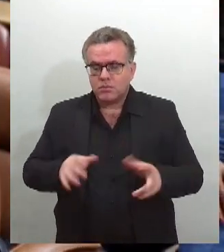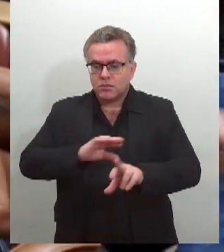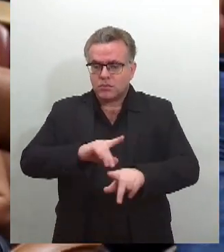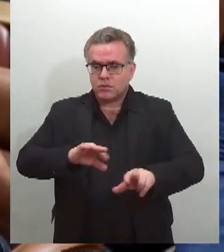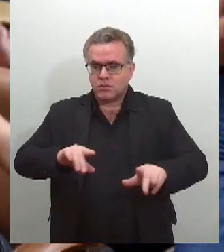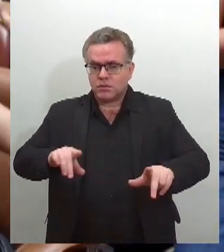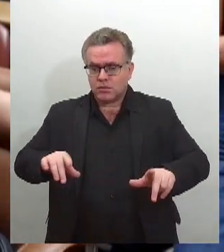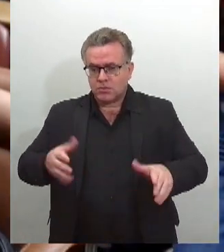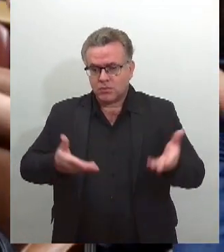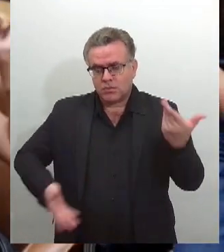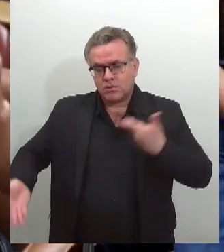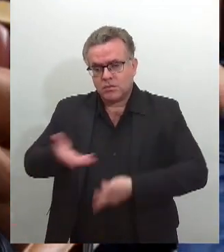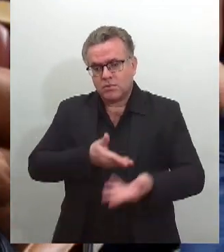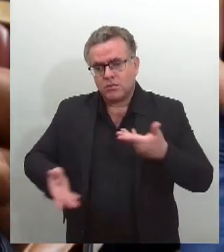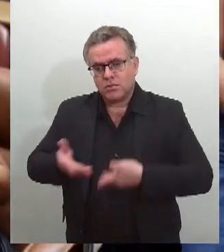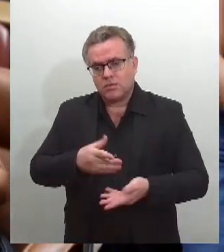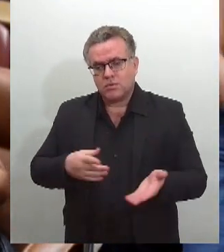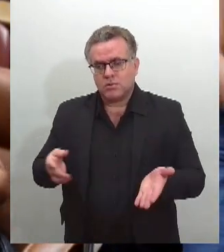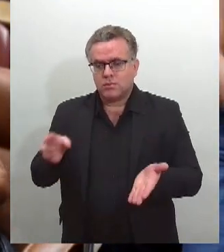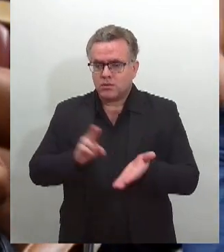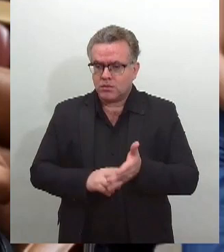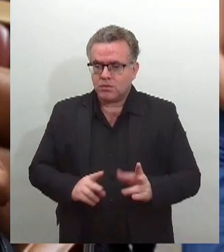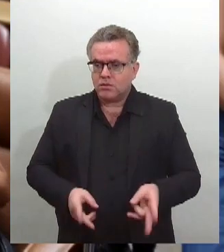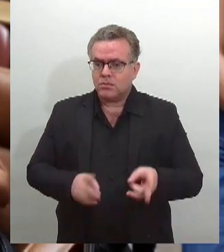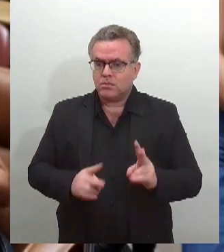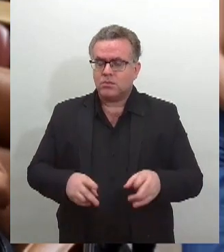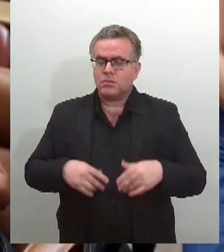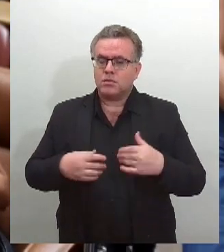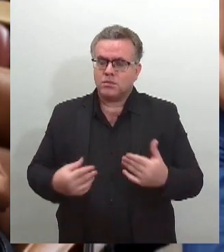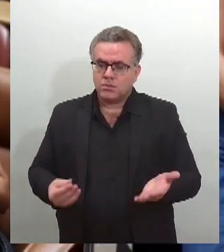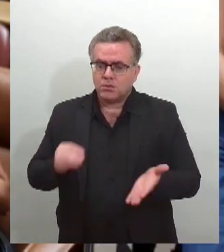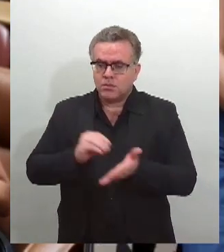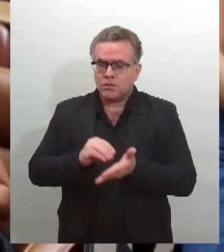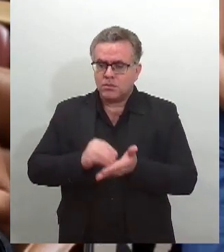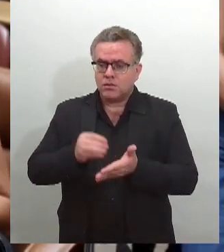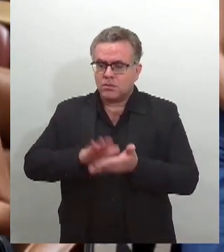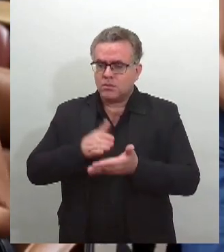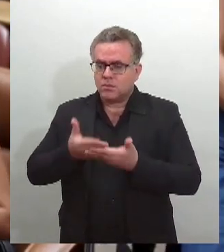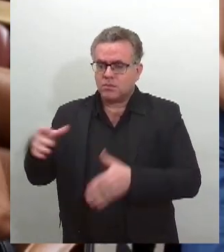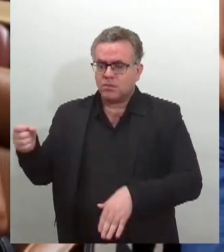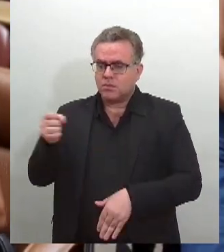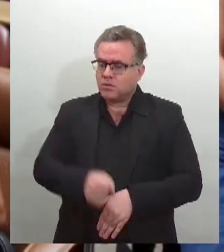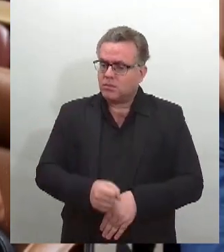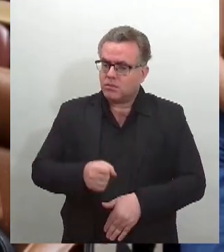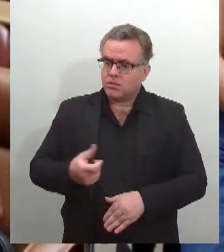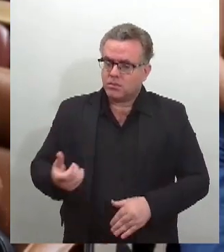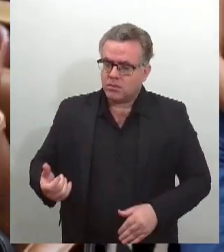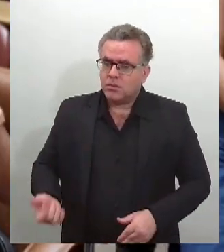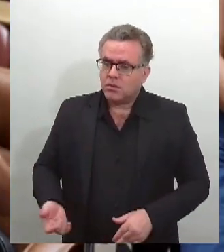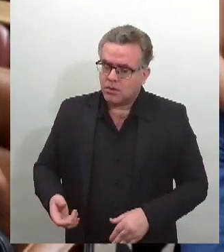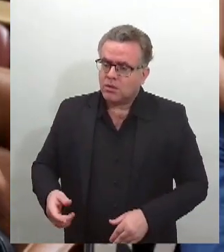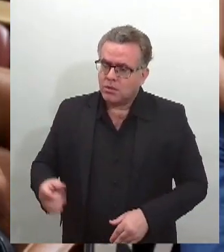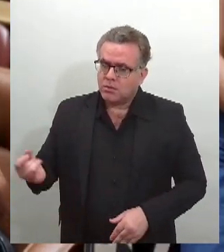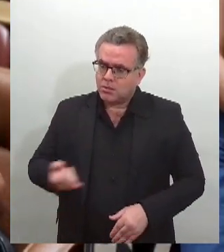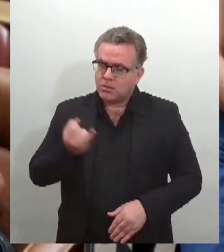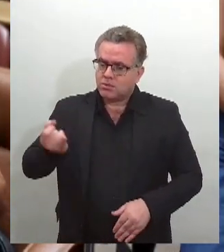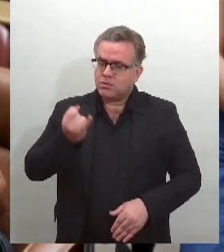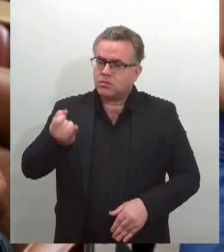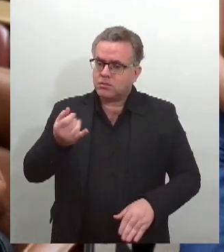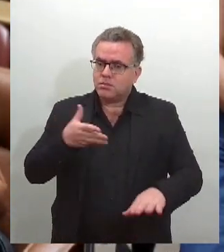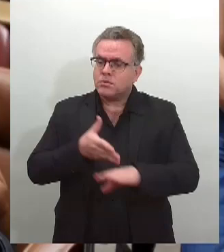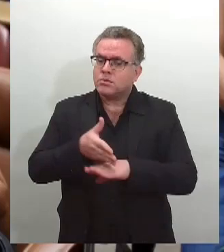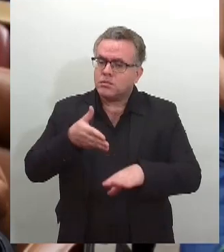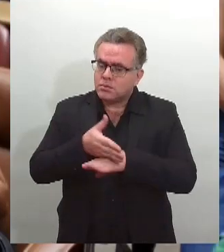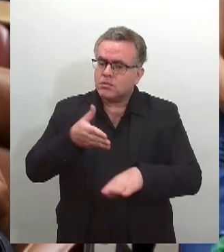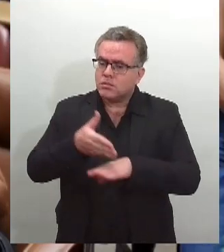comunidade, o como isso, a falta de um intérprete, o quanto dificulta o acesso da população surda